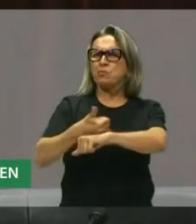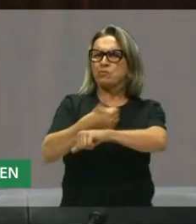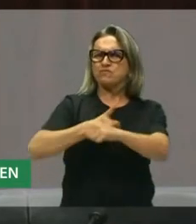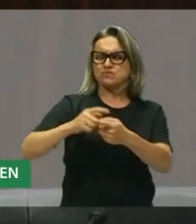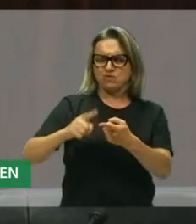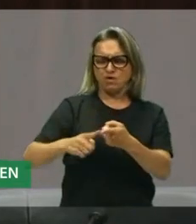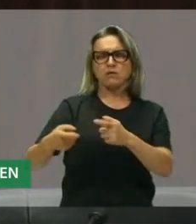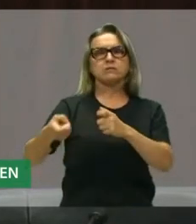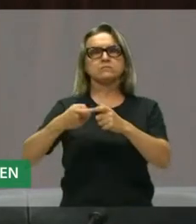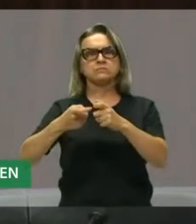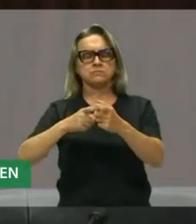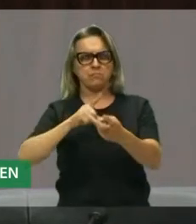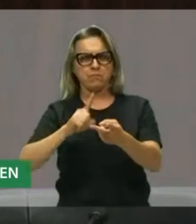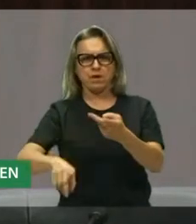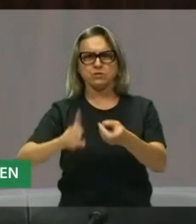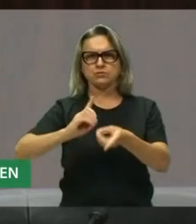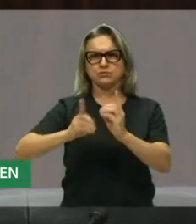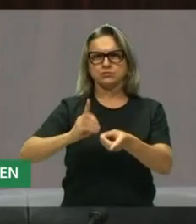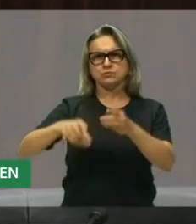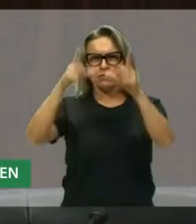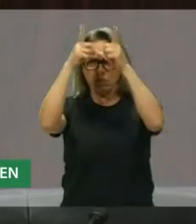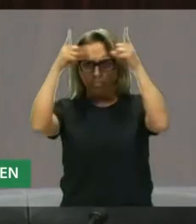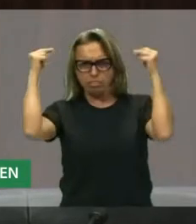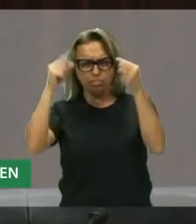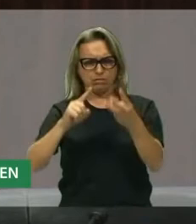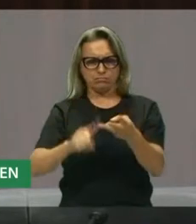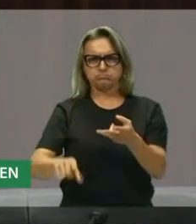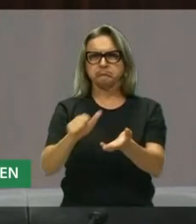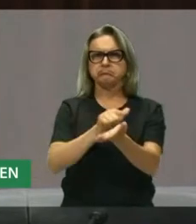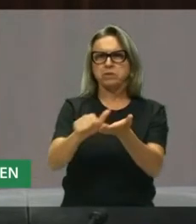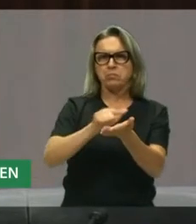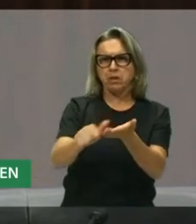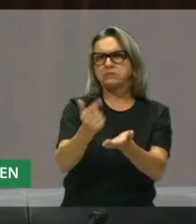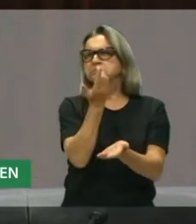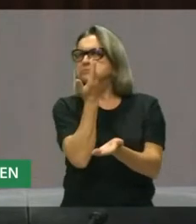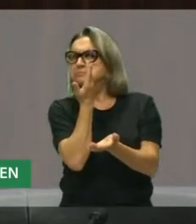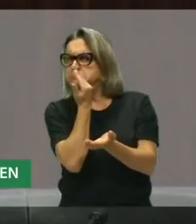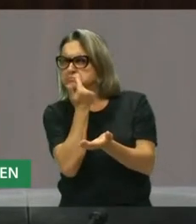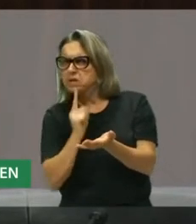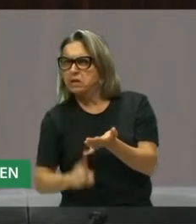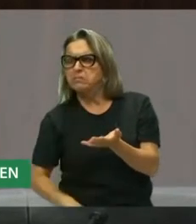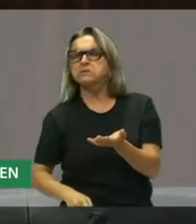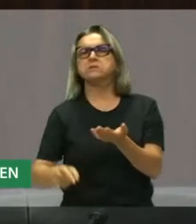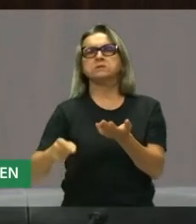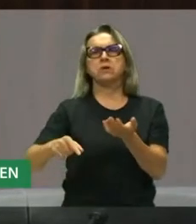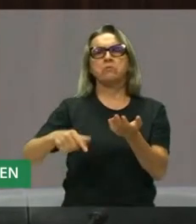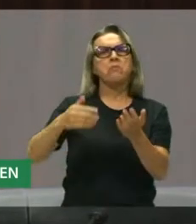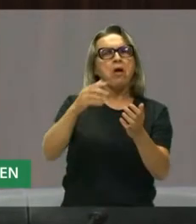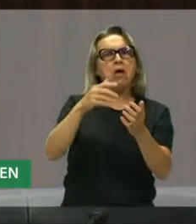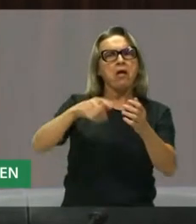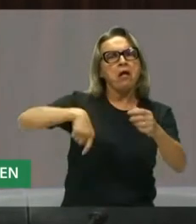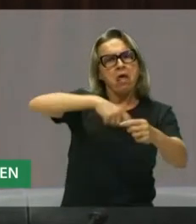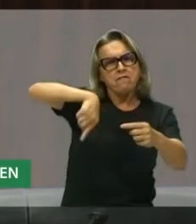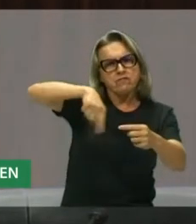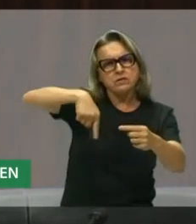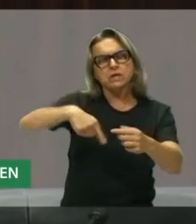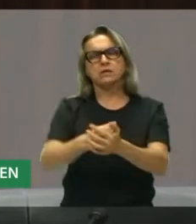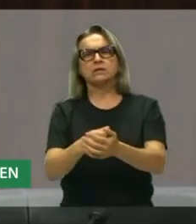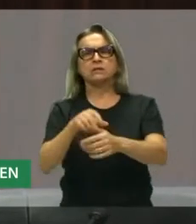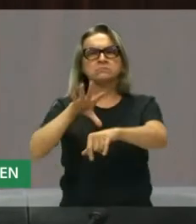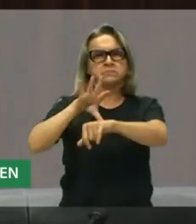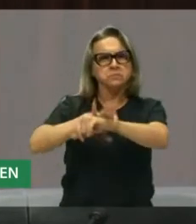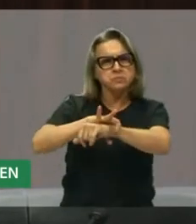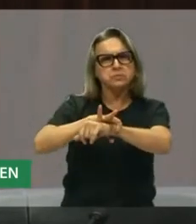enfermeiros, técnicos de enfermagem, limpeza, alimentação, lavanderia, segurança,